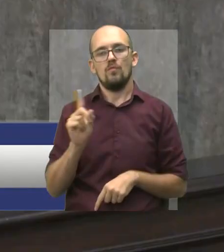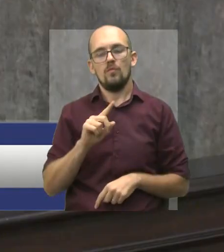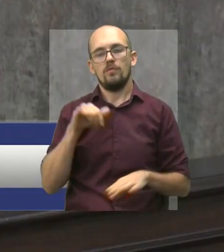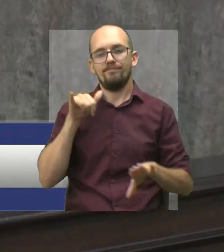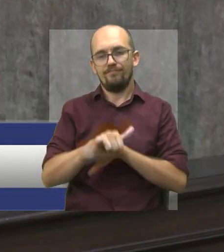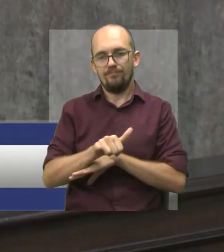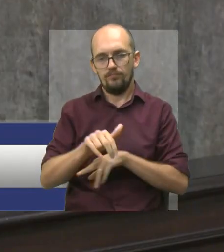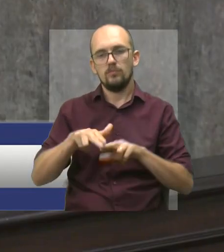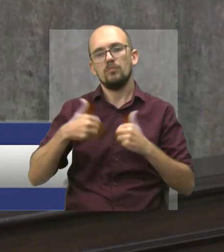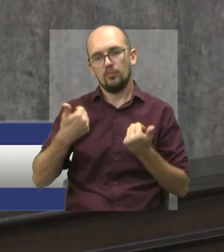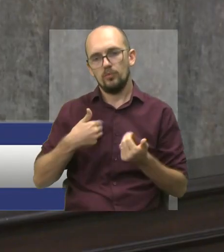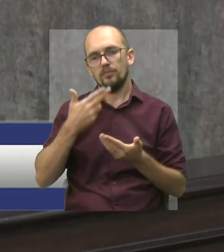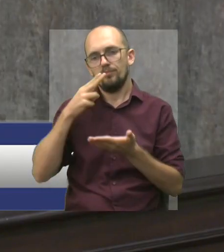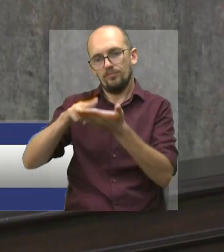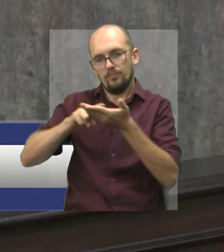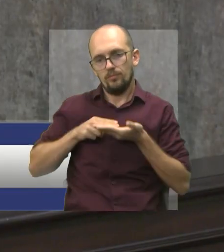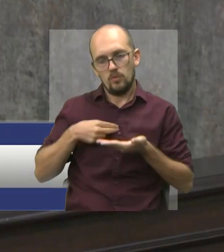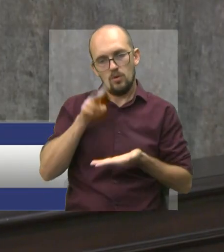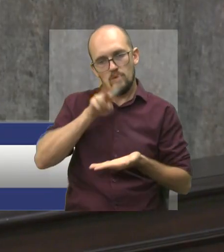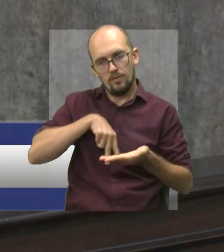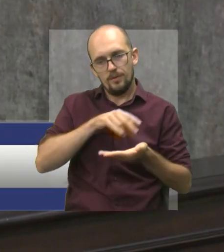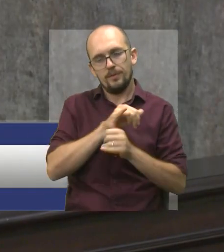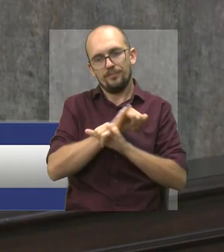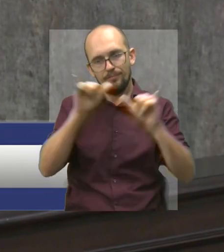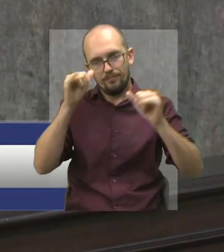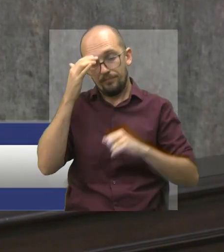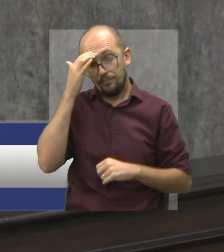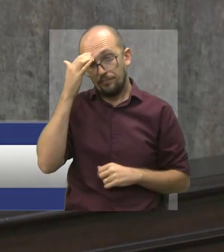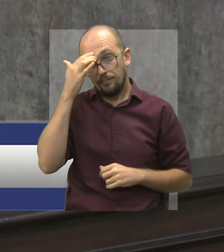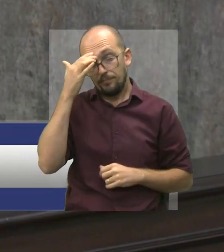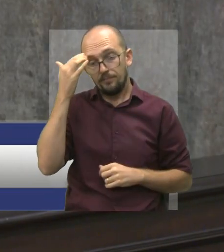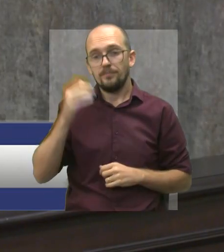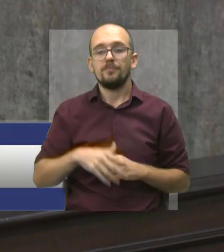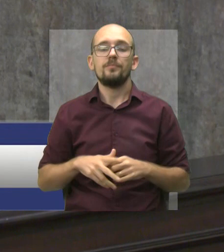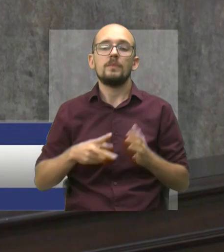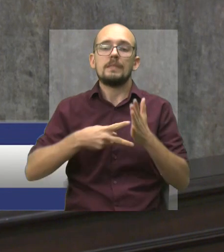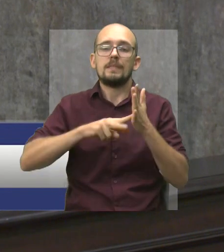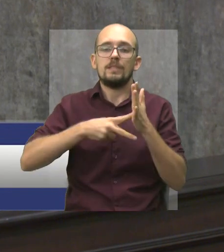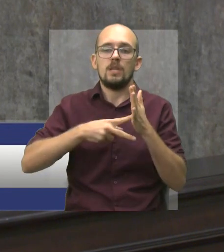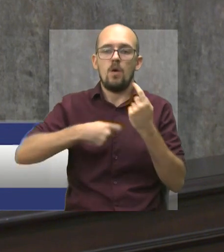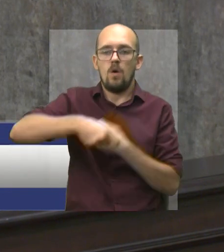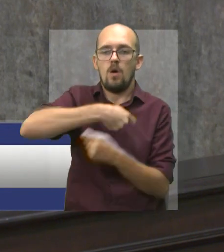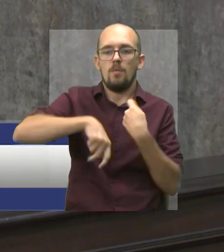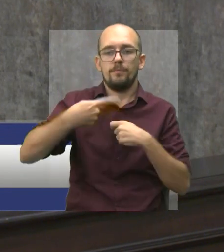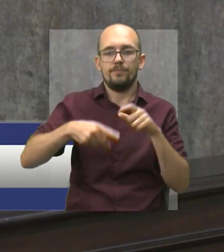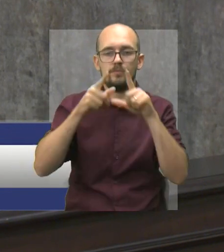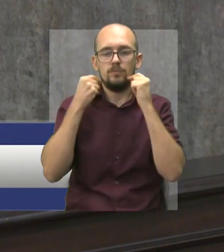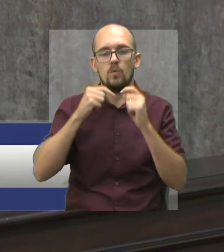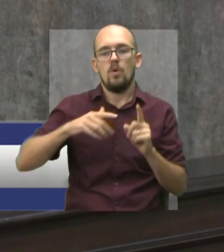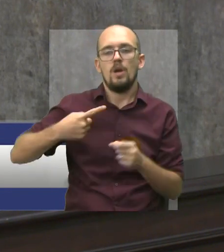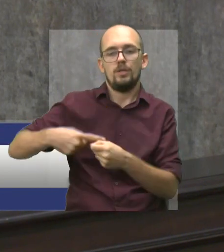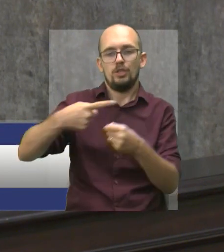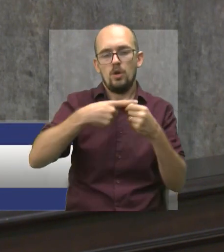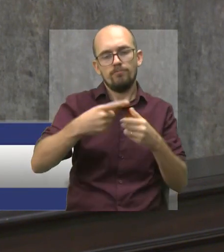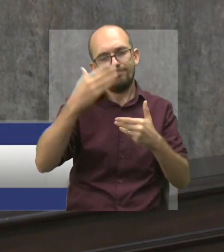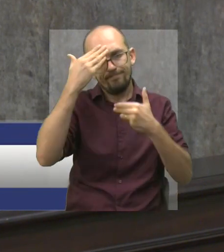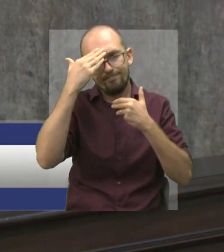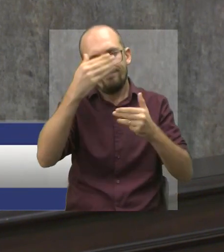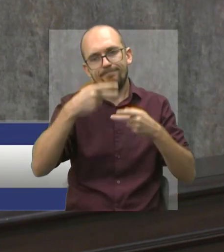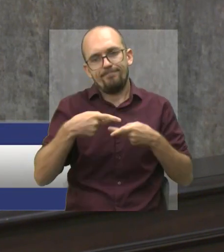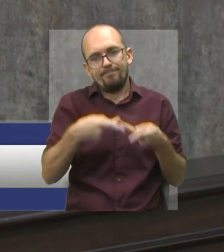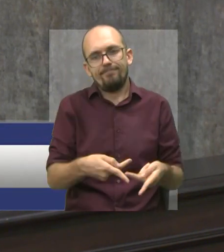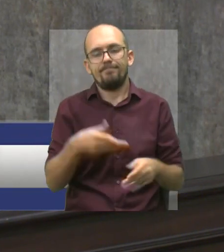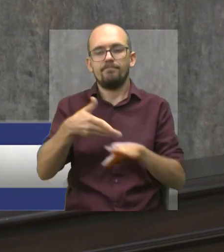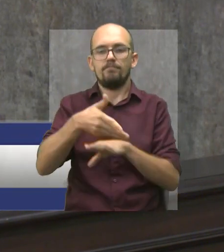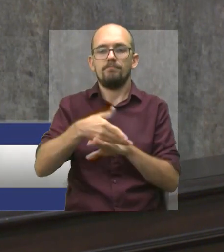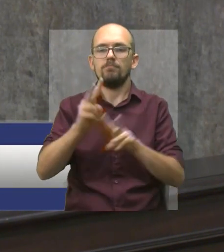esta palestra da Escola do Legislativo. O Sindicato do Comércio Varejista de Jaú Região agradece o convite para participar da